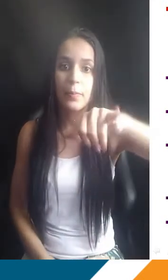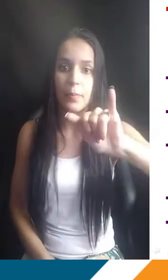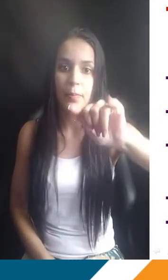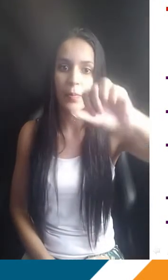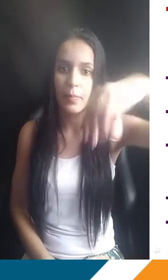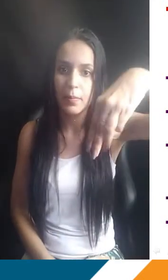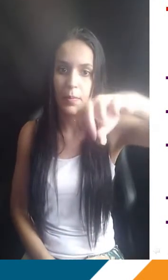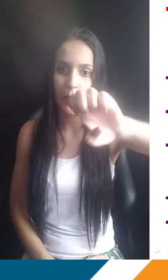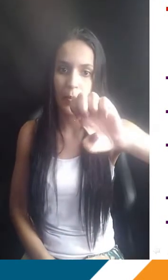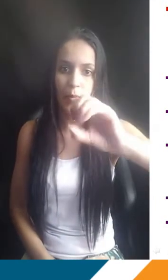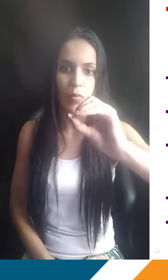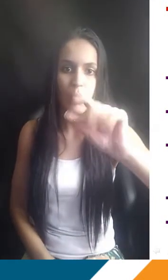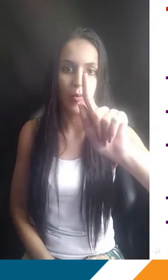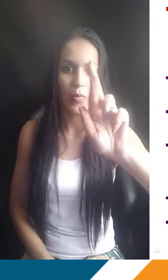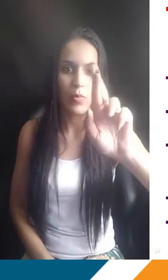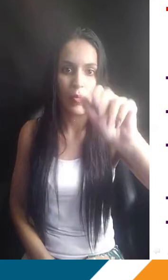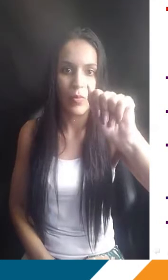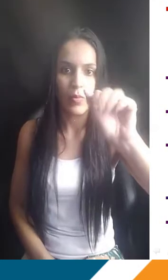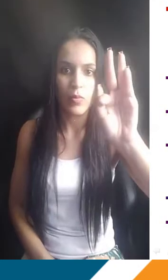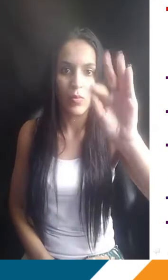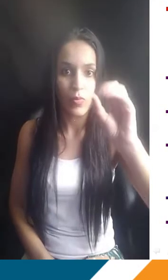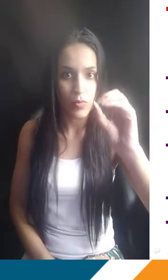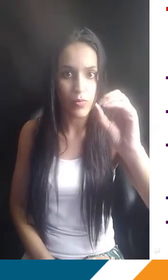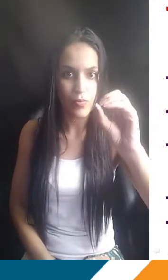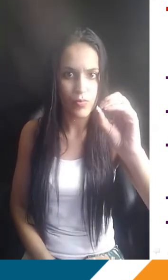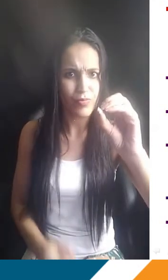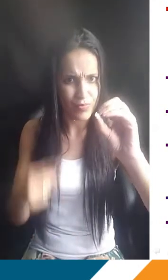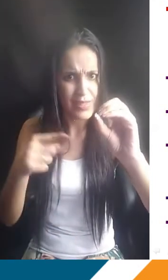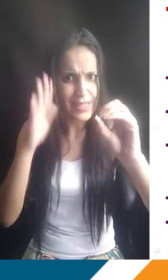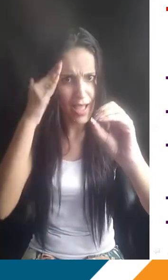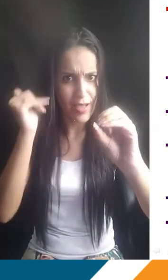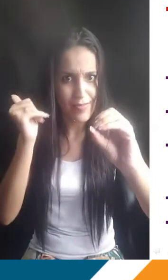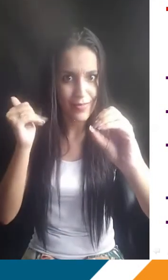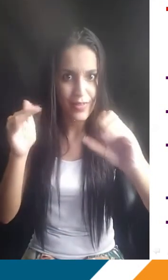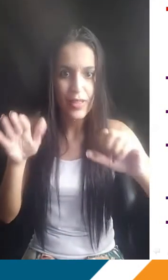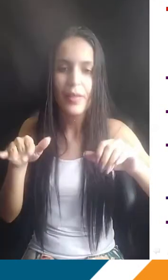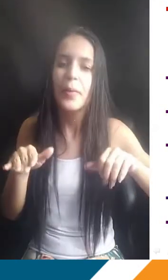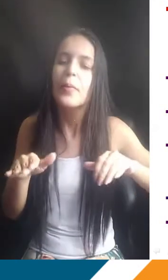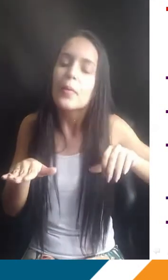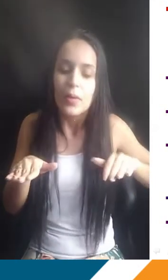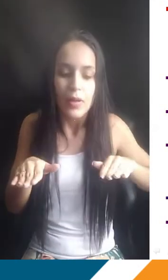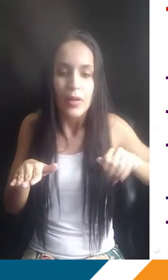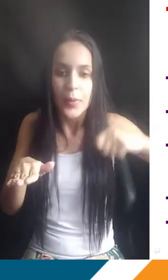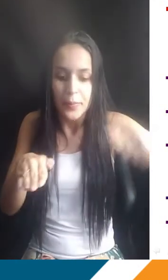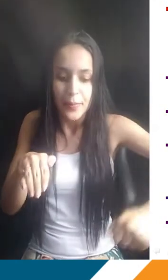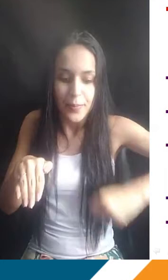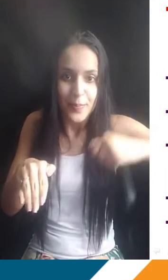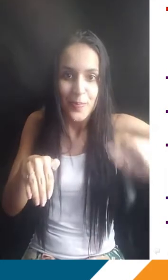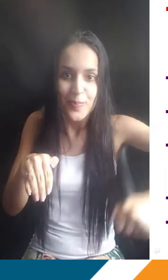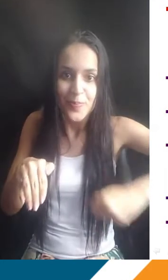geração mimeógrafa. A poesia marginal, ela propõe uma crítica aos conservadorismos da sociedade, incorporando à